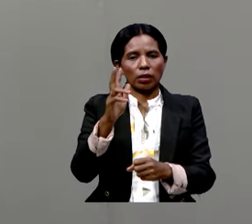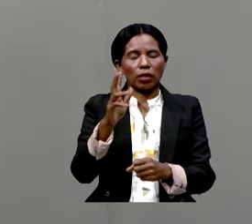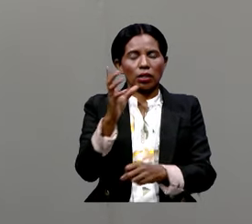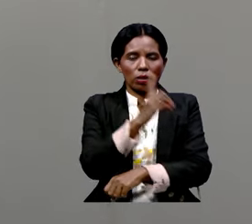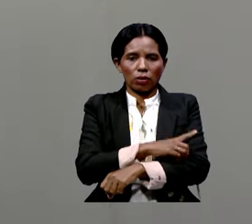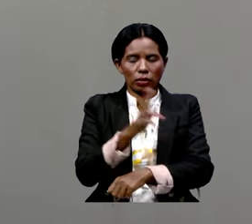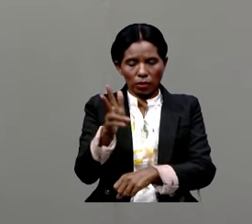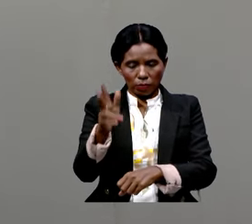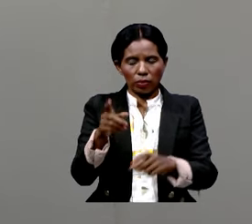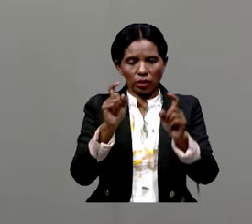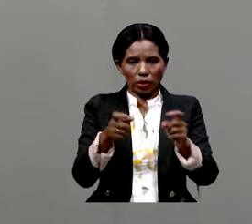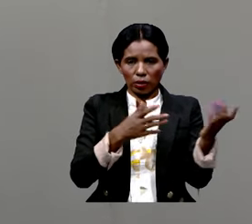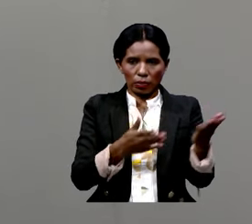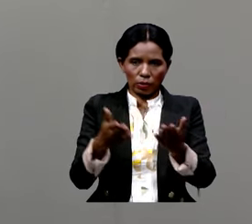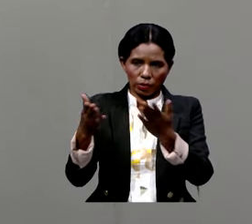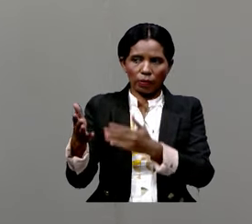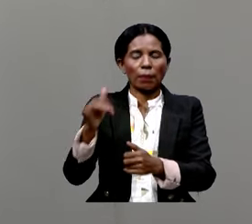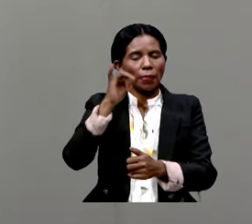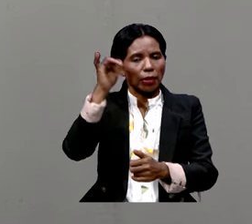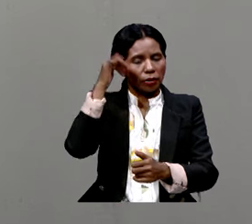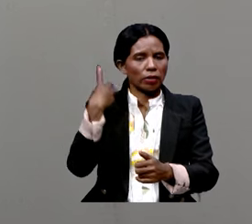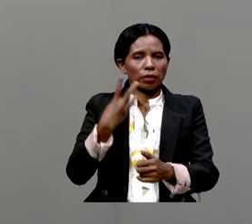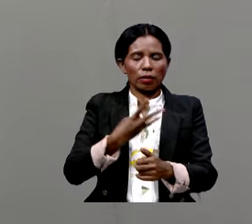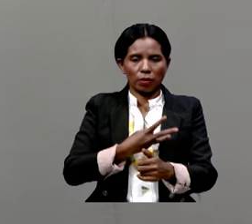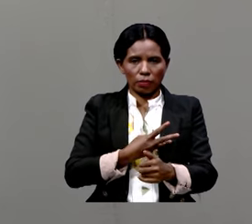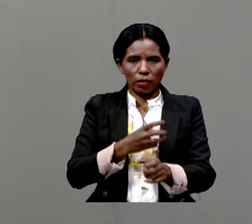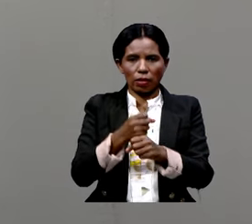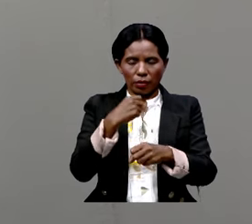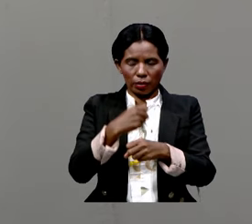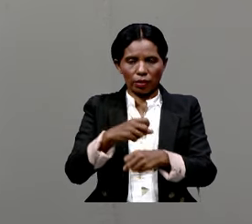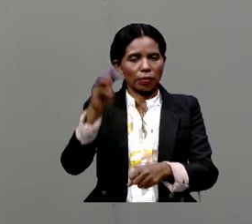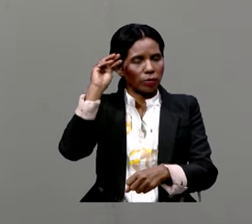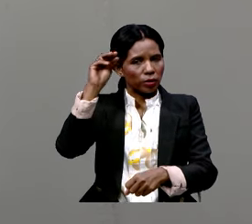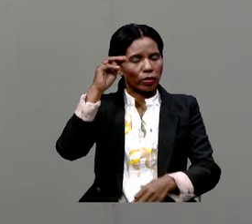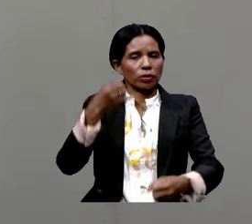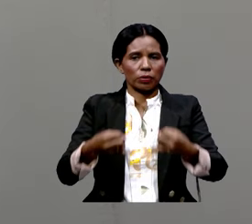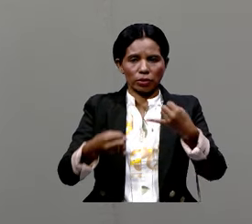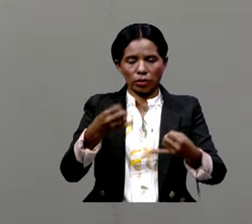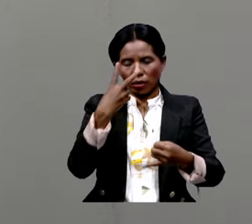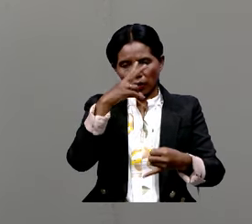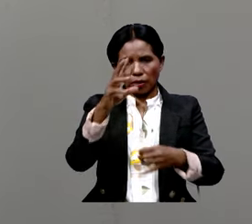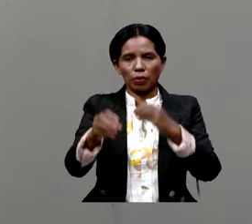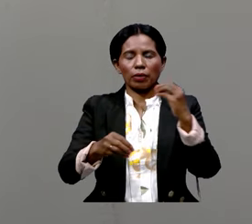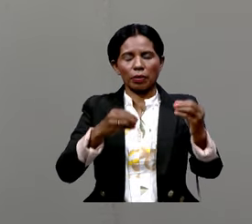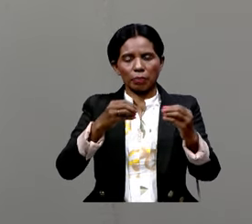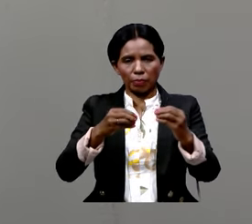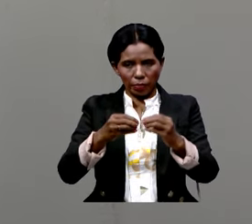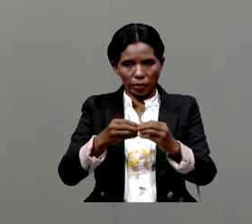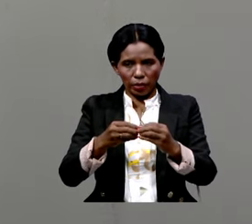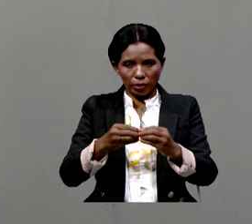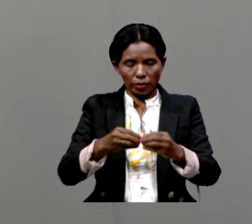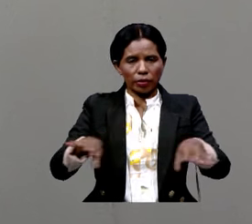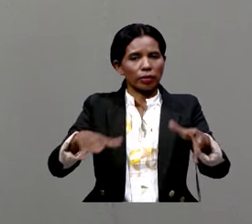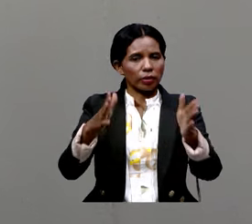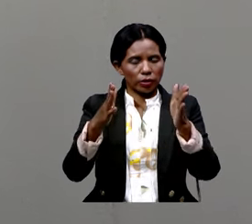Então estamba, os digamos a discussão, informá-lo ao senhor ministro de Justiça, reba circunstância,